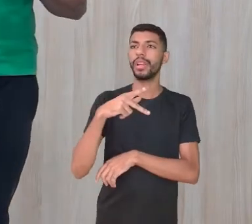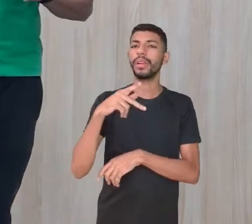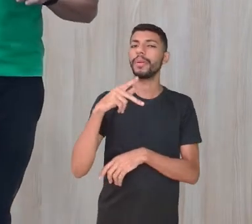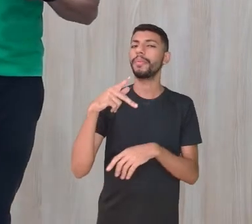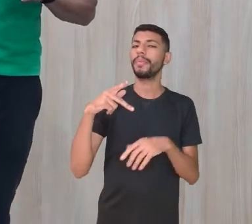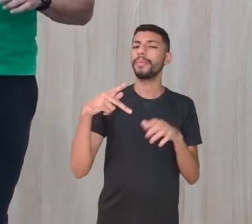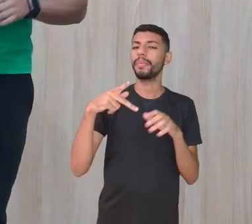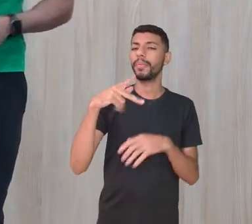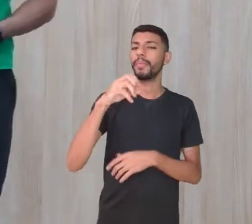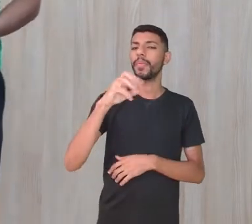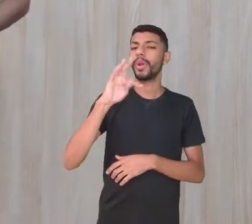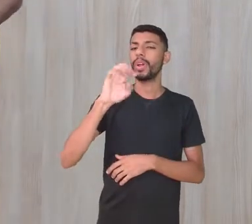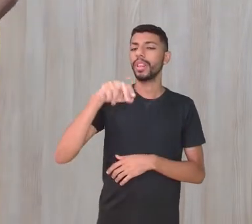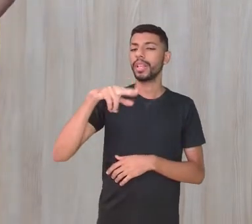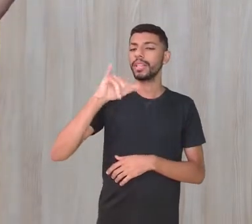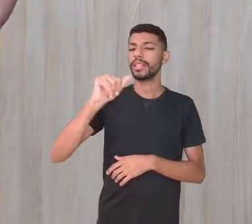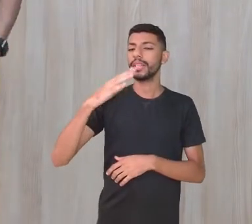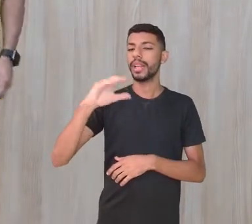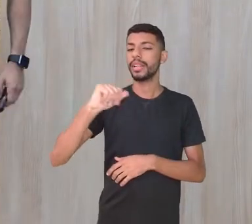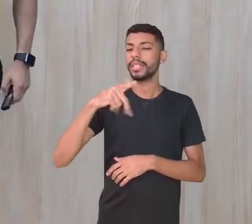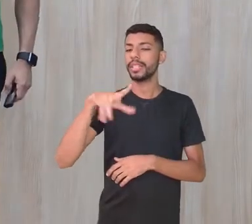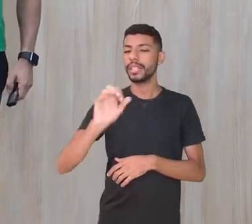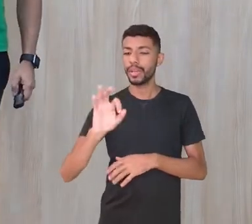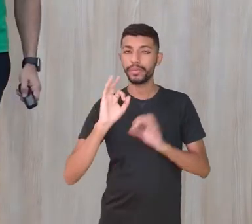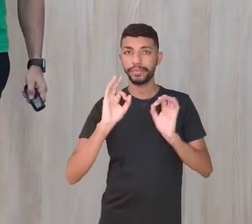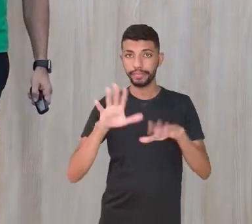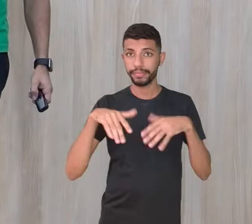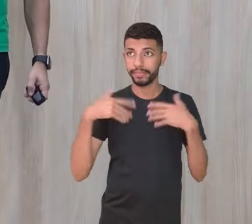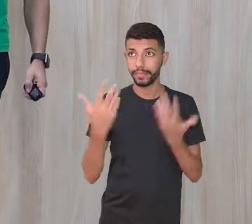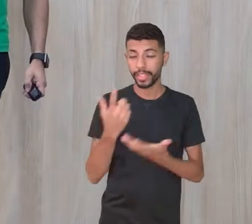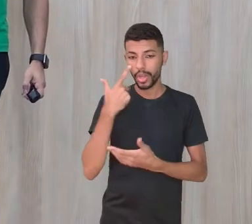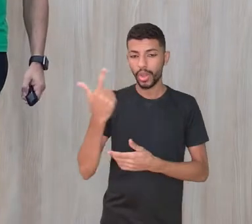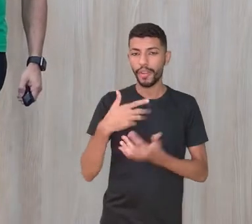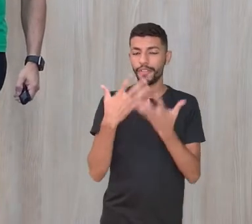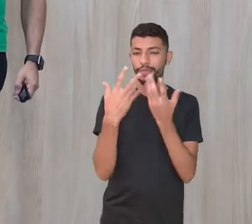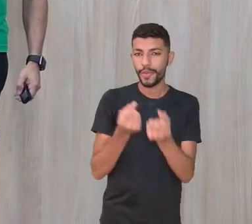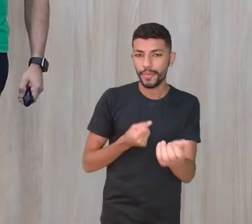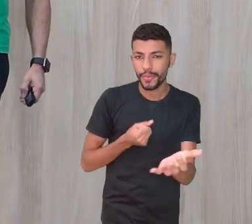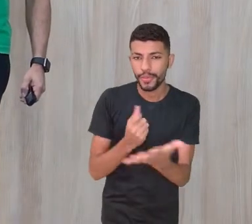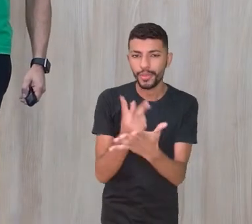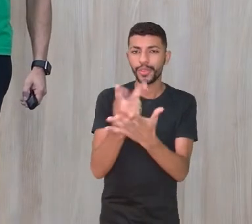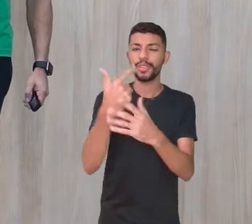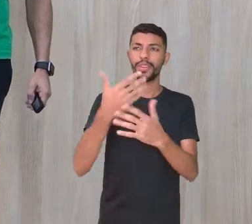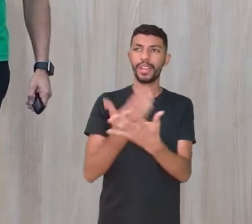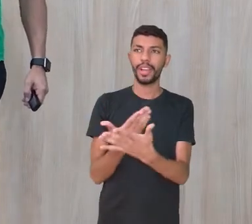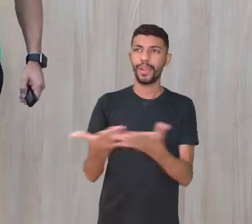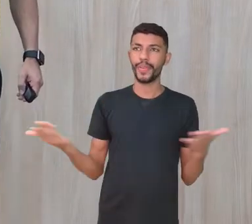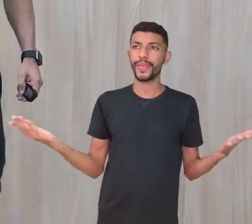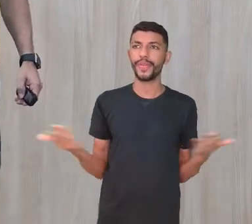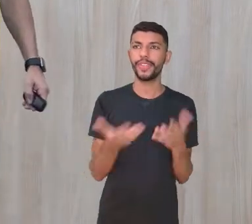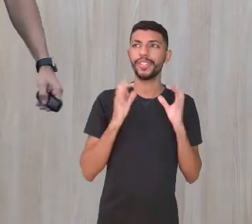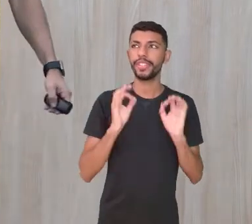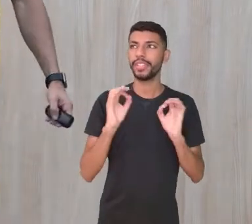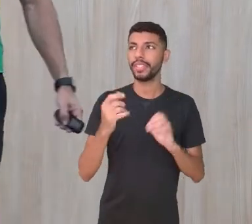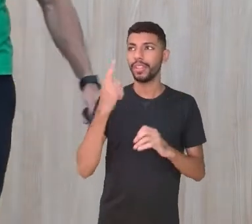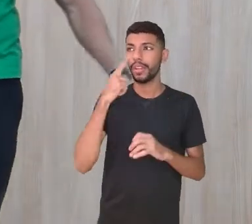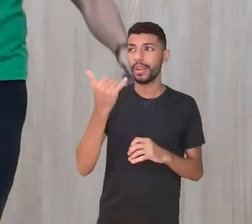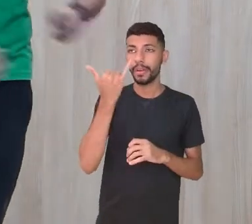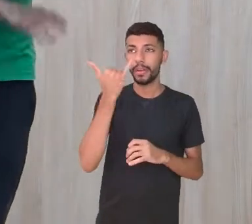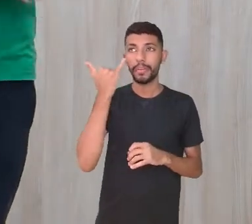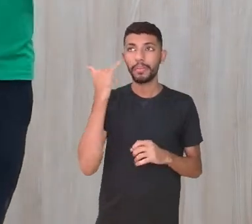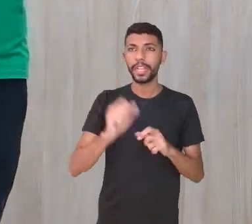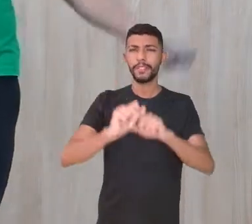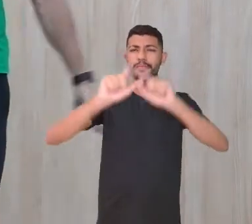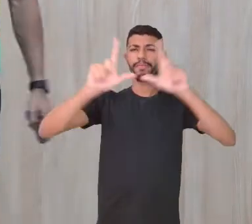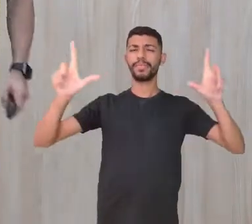Essa é a ideia aí da potenciação, beleza? Então, vamos dar continuidade aqui à nossa aula de hoje, certo? Billy, coloca a